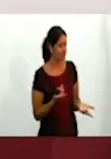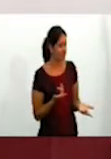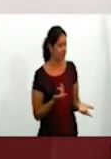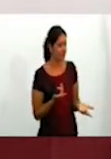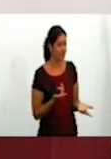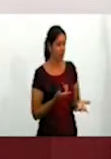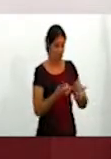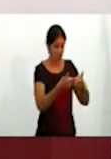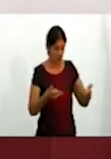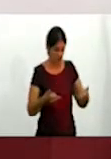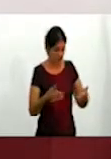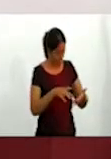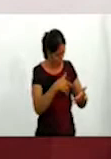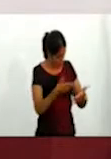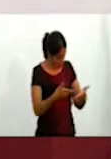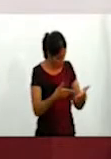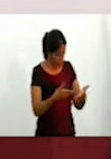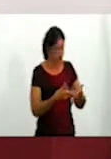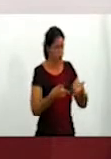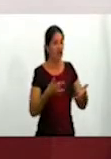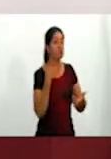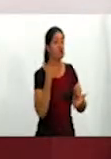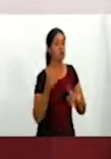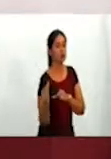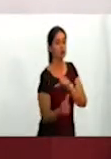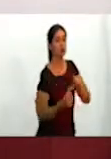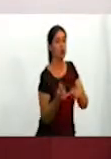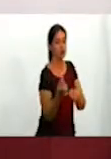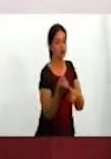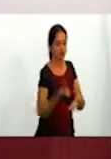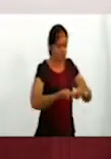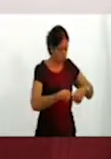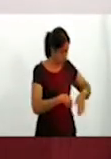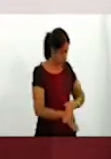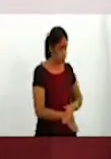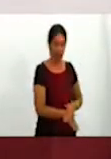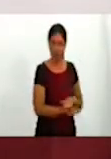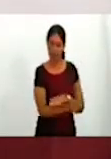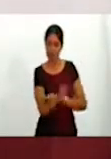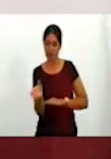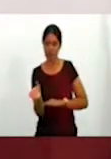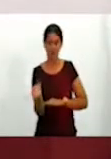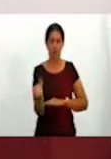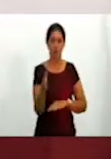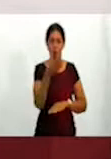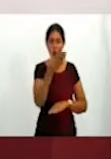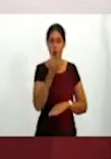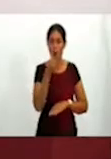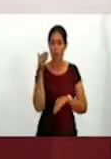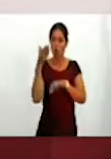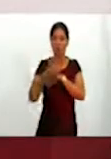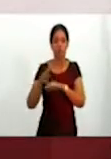furto eu não posso aceitar e permitir que os bancos de votuporanga não tem segurança